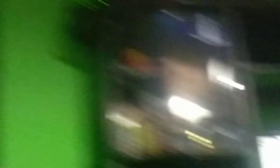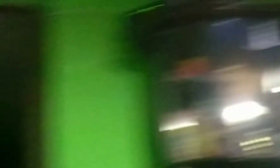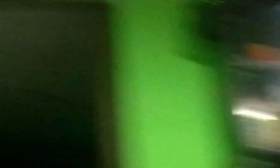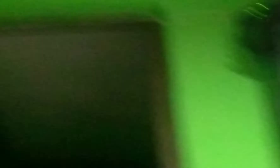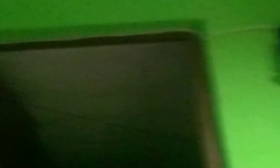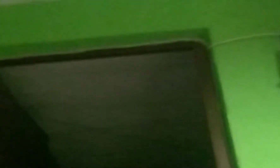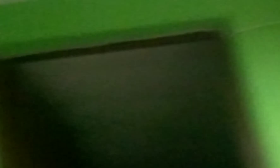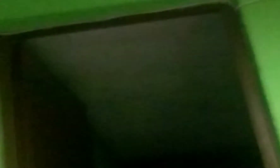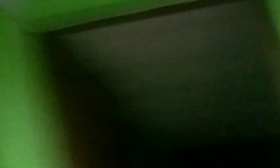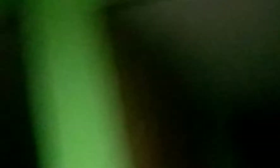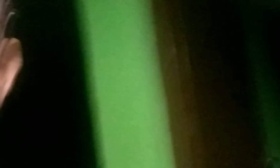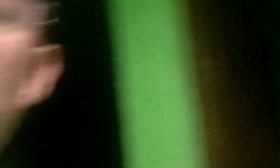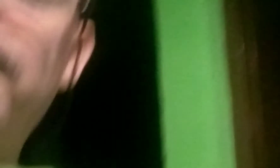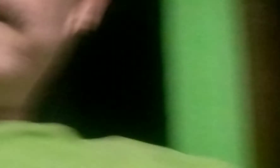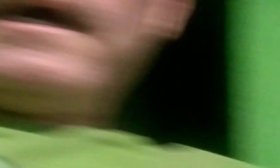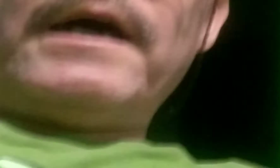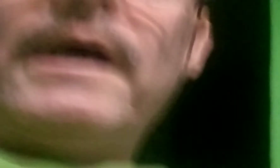piedade de nós.